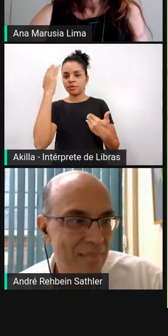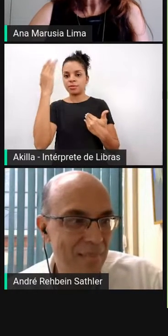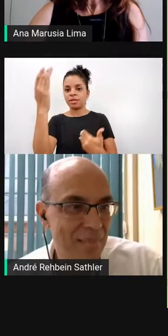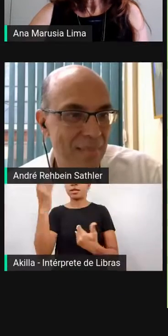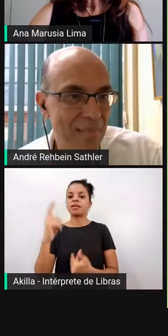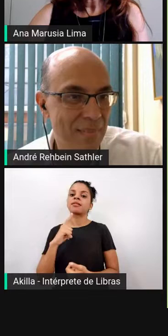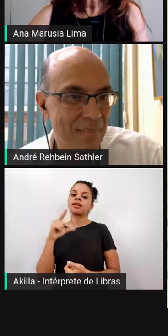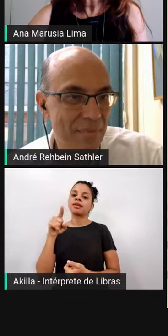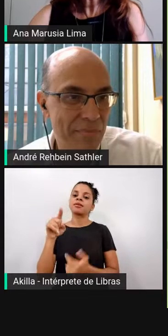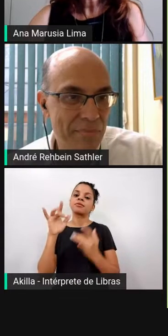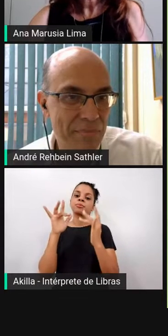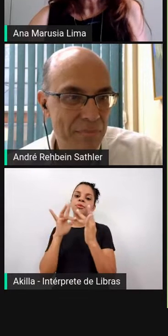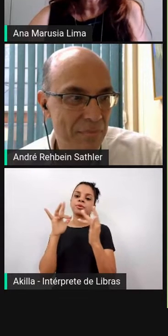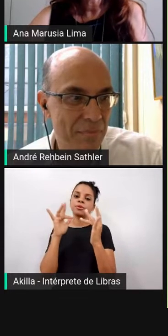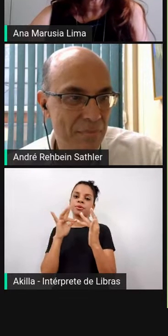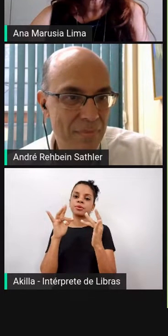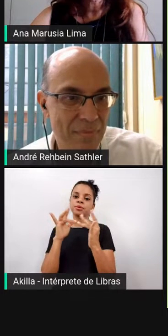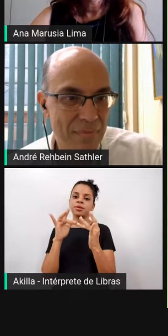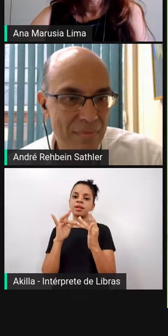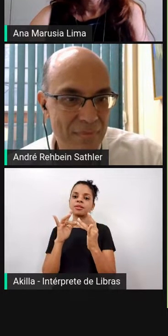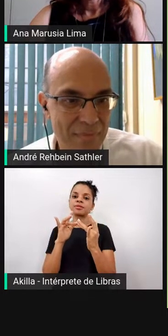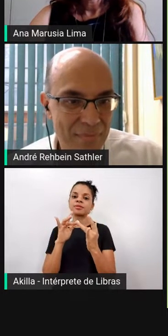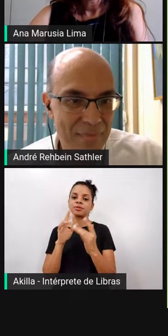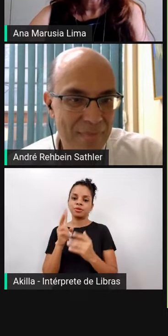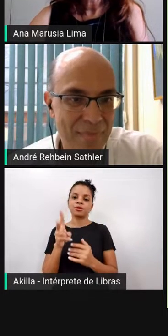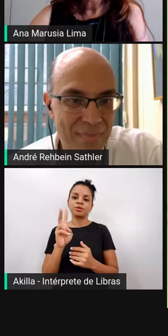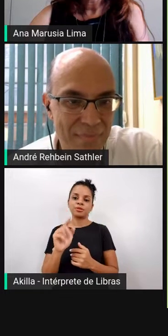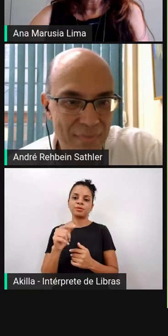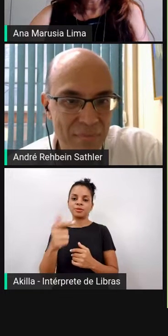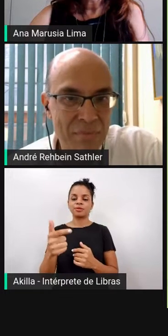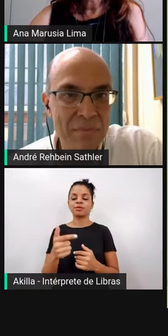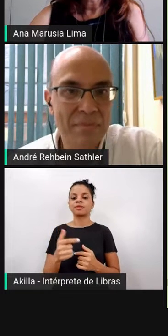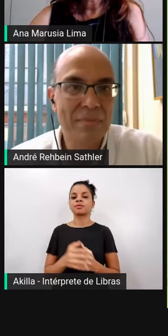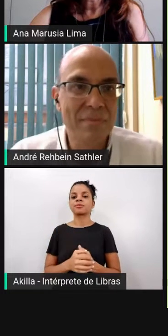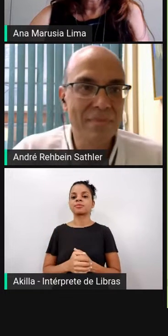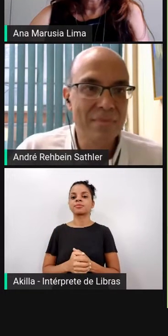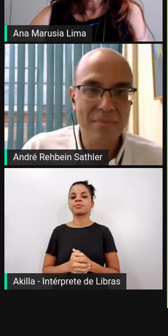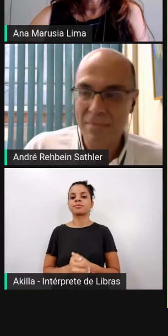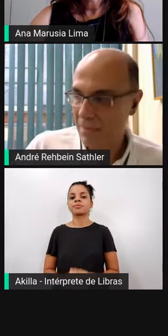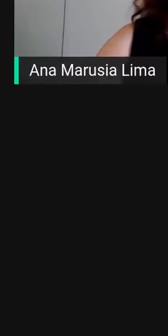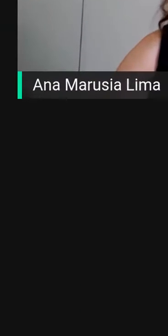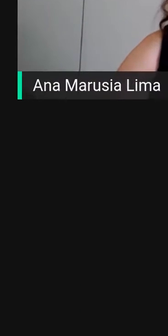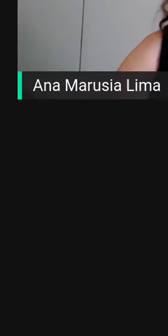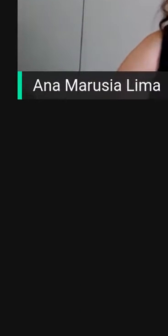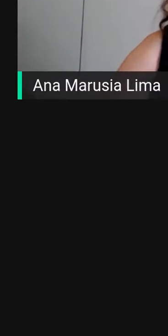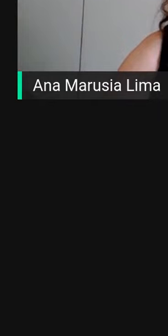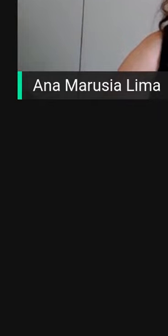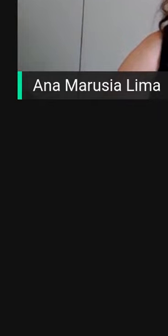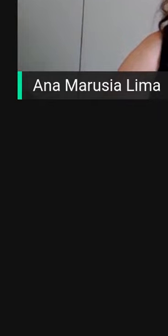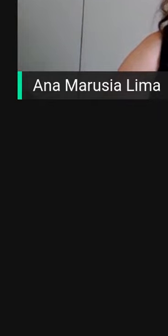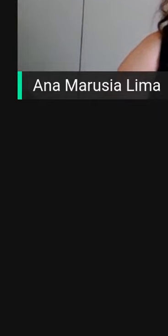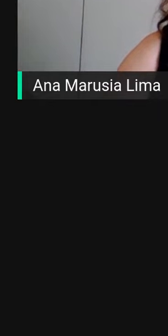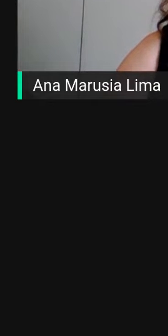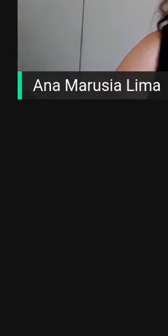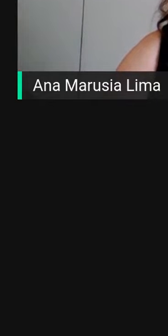vocês e continuamos agora com a nossa rodada de apresentações.